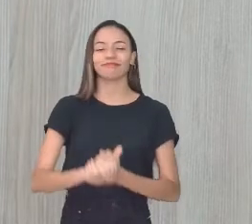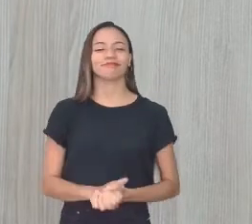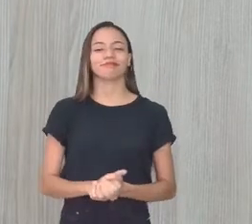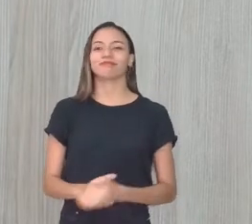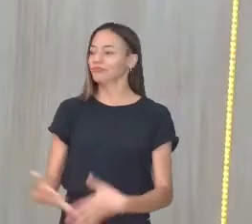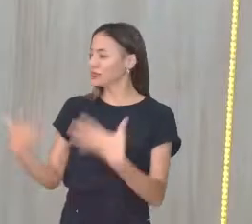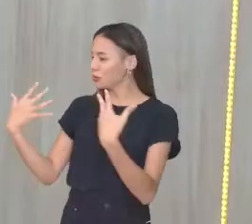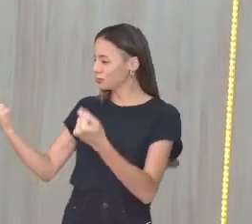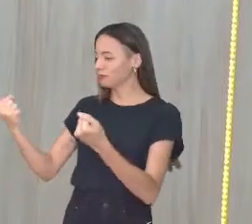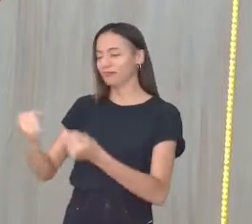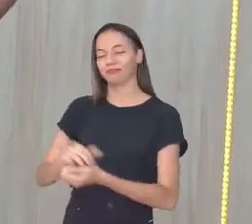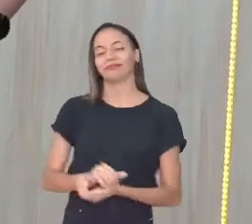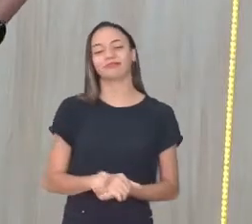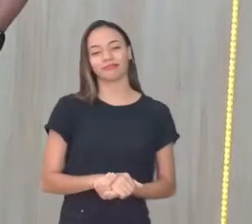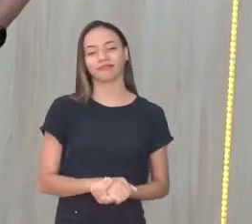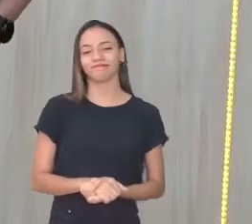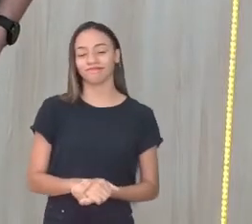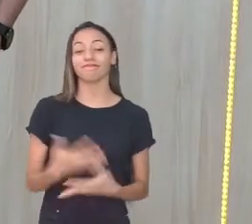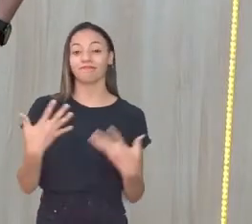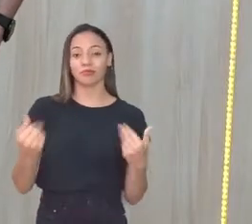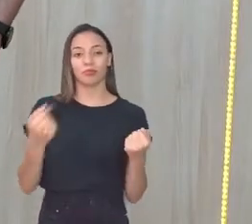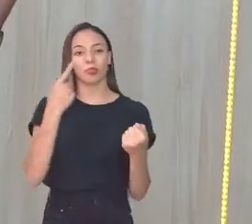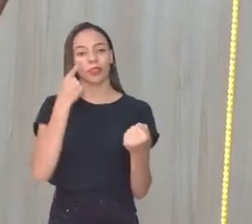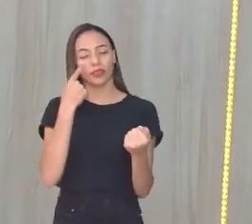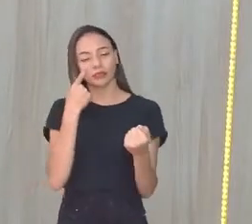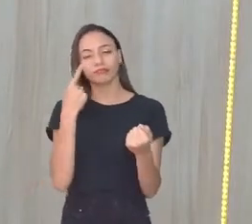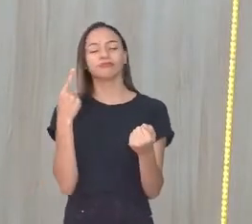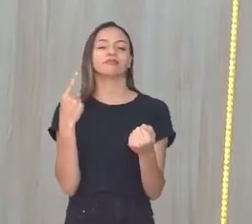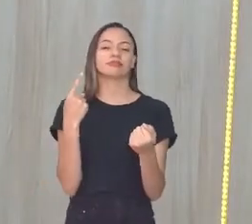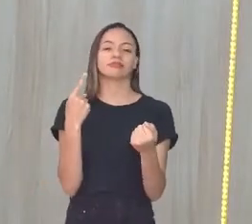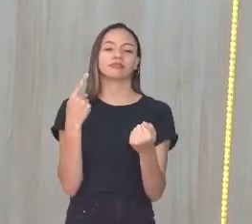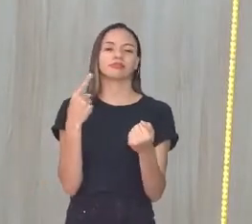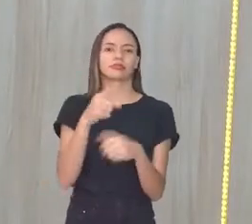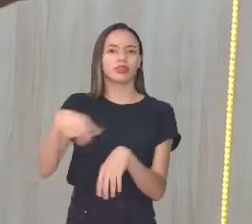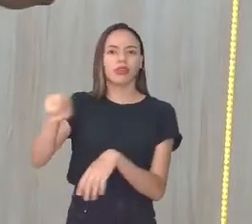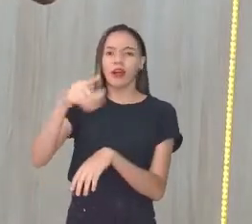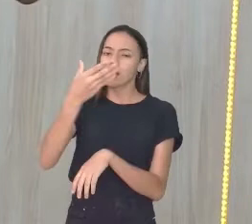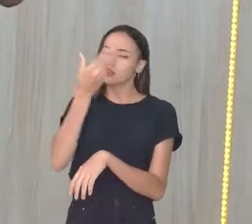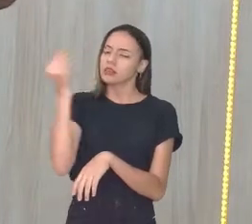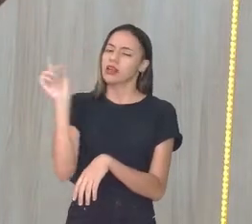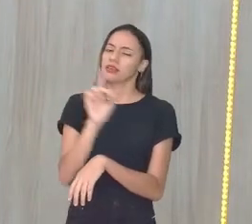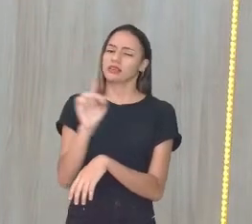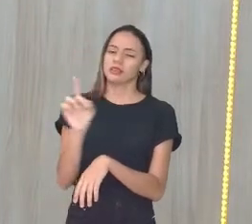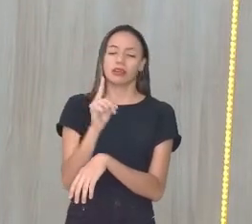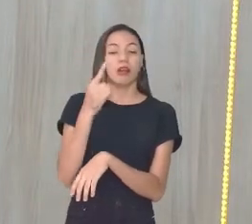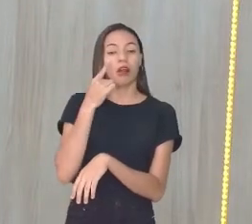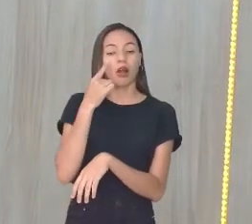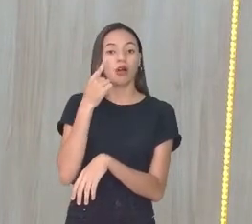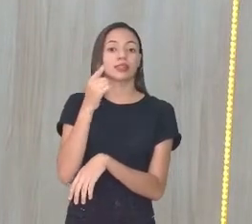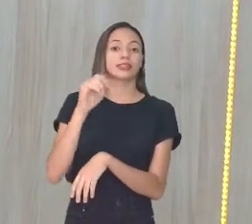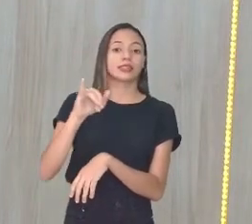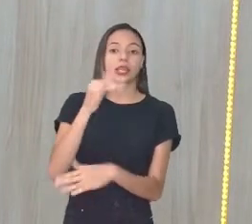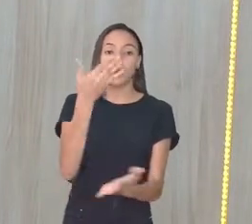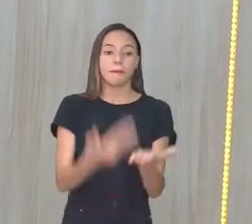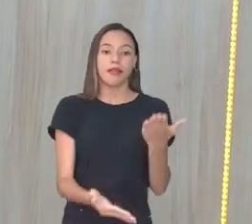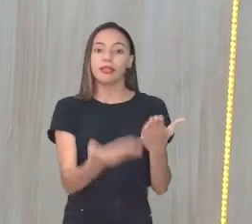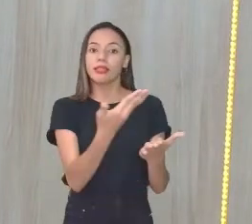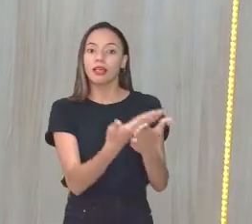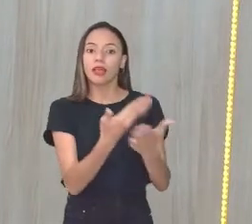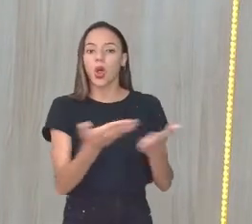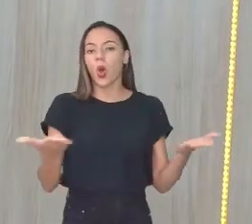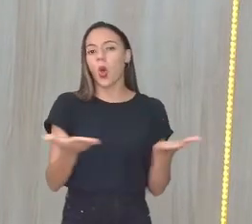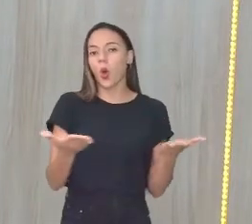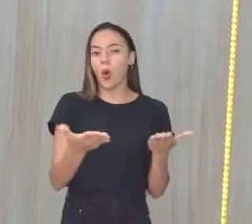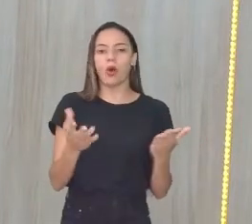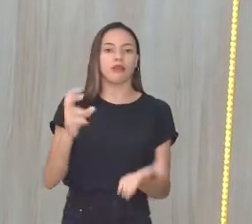embora? Vamos embora então, vamos pegar a carona aí. Então, não esqueça. Também, se você, por acaso, perdeu essa aula agora de manhã,